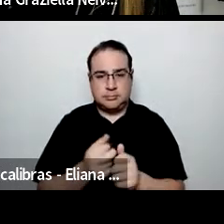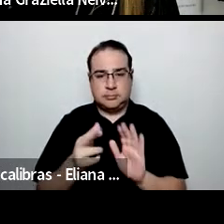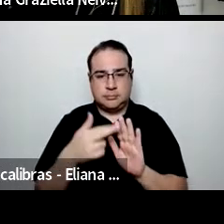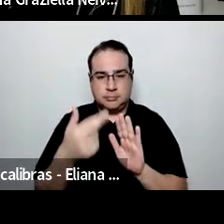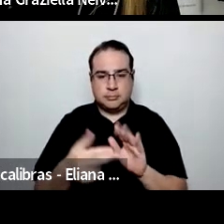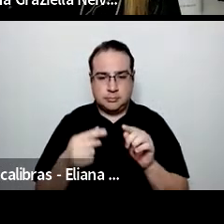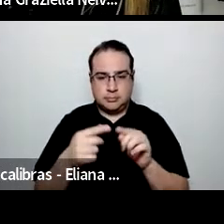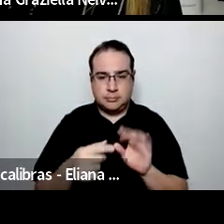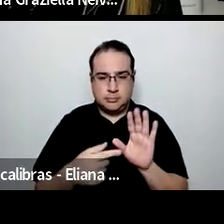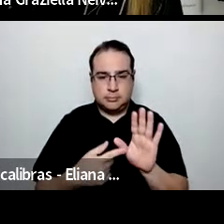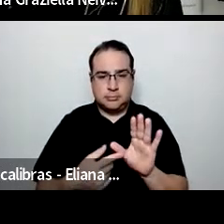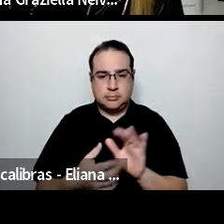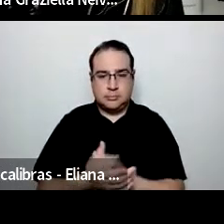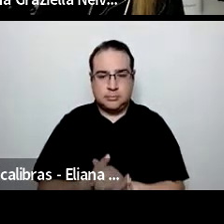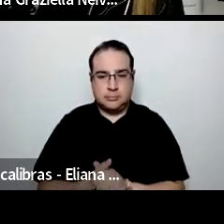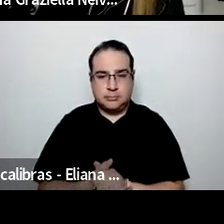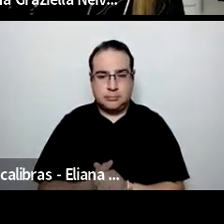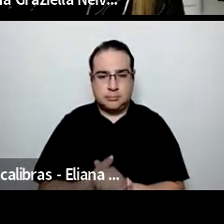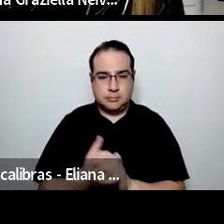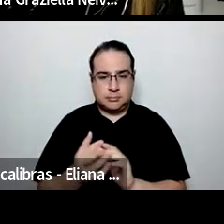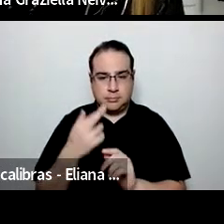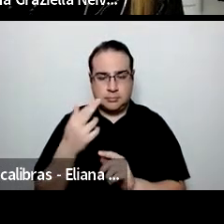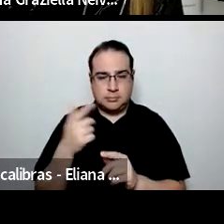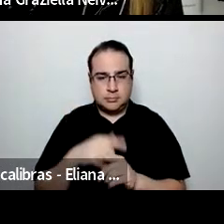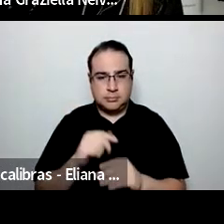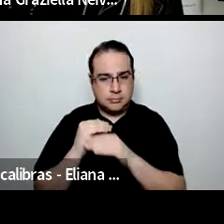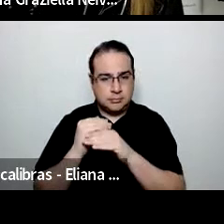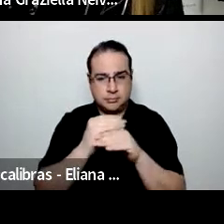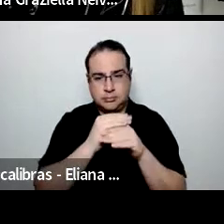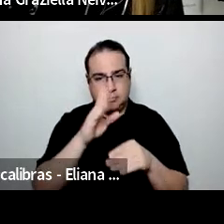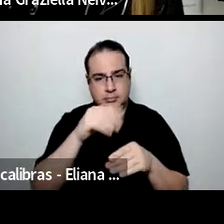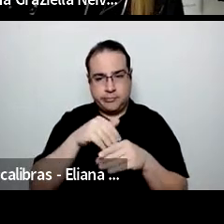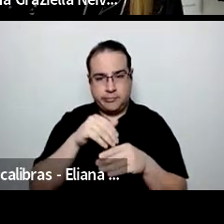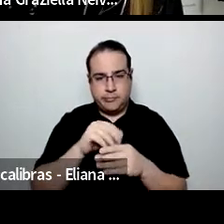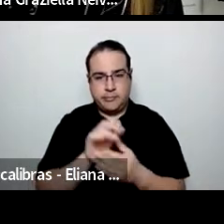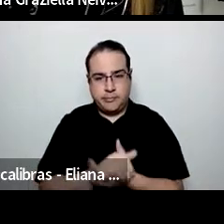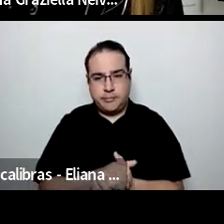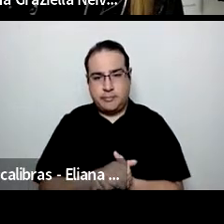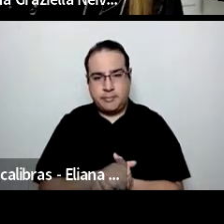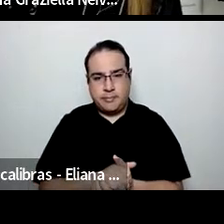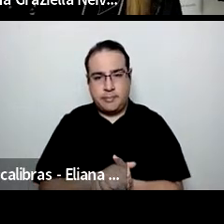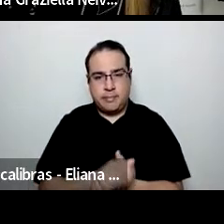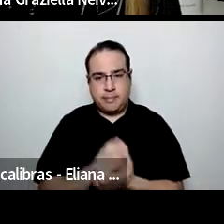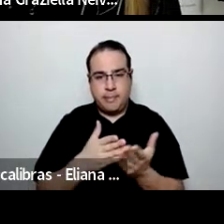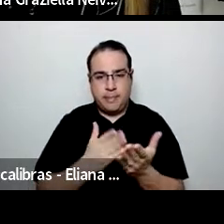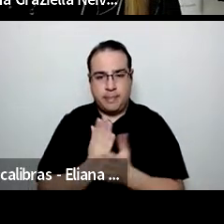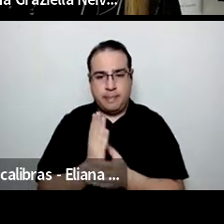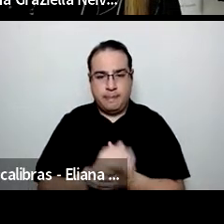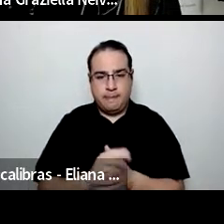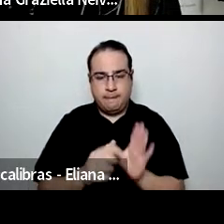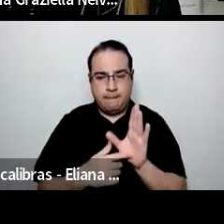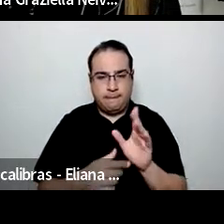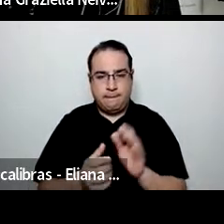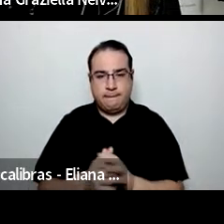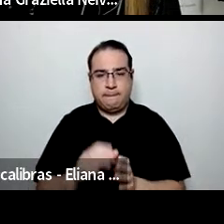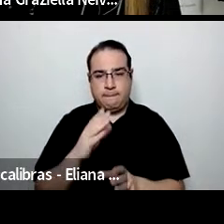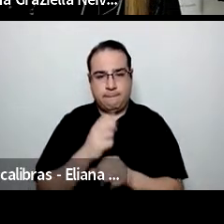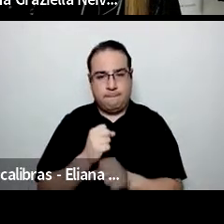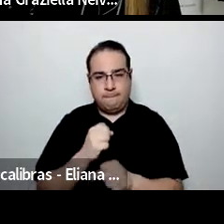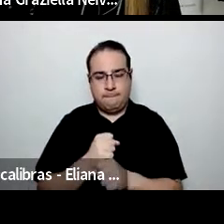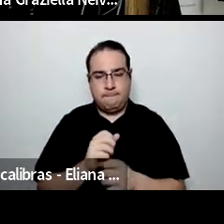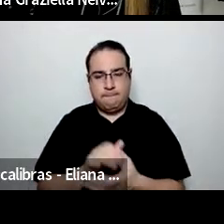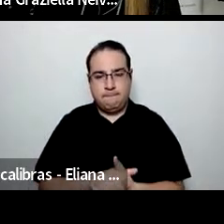proclamando o resultado por unanimidade de votos foi foram aprovadas as contas